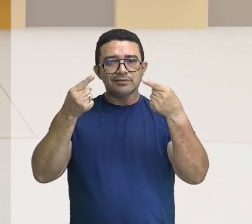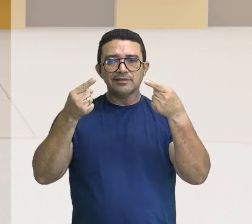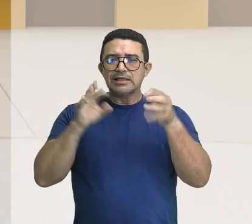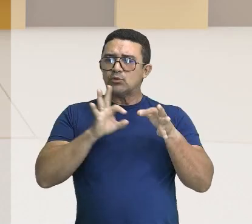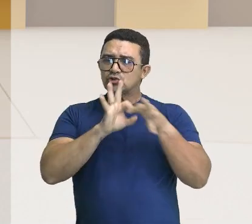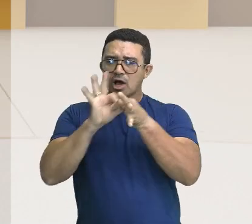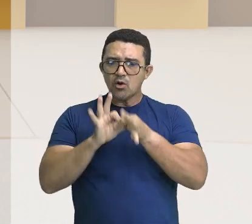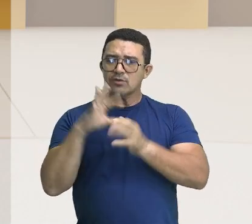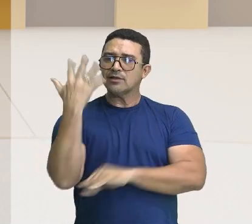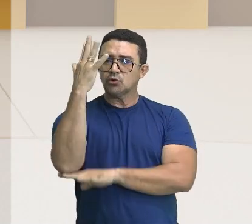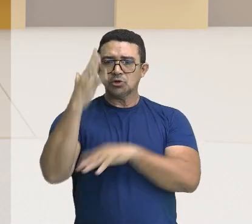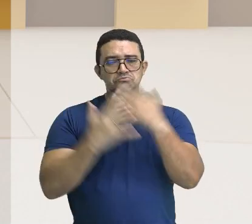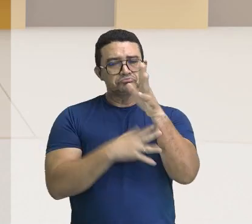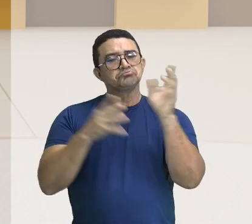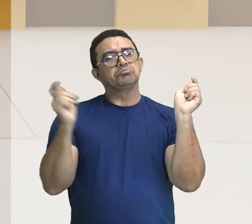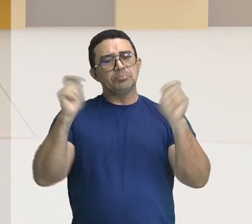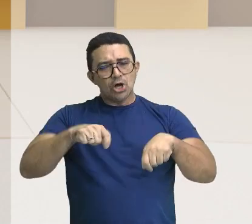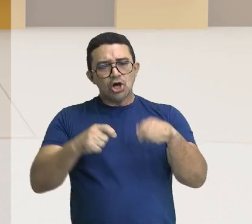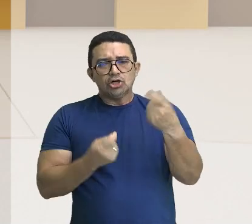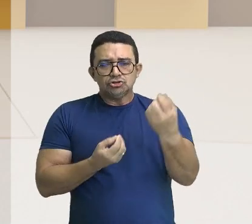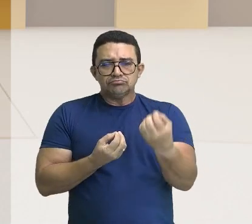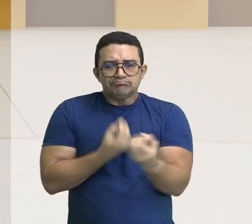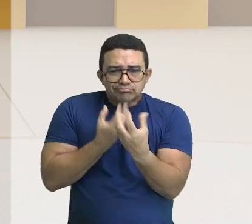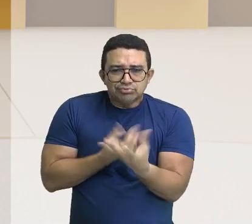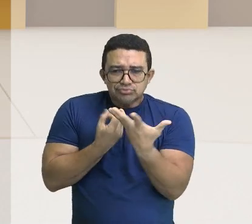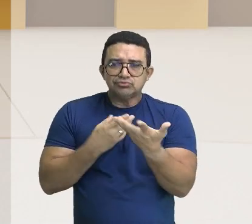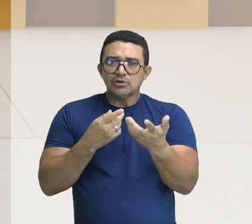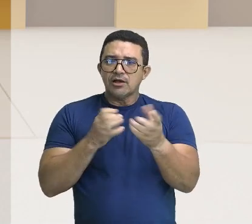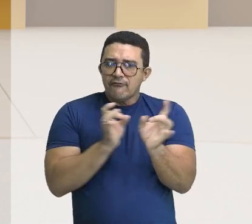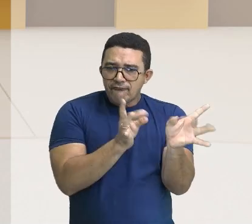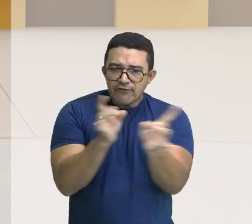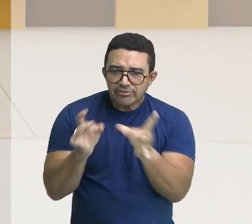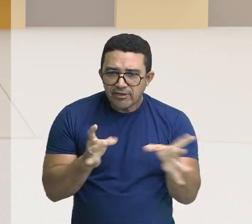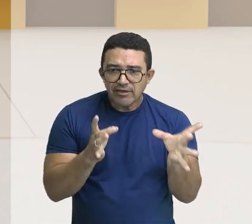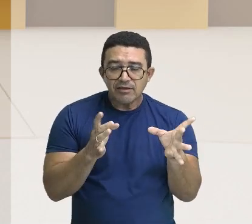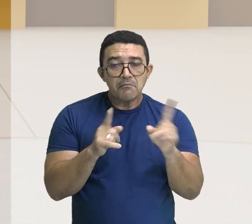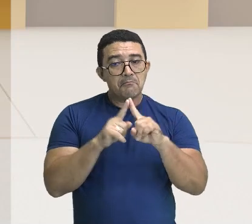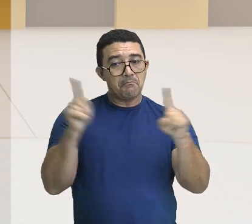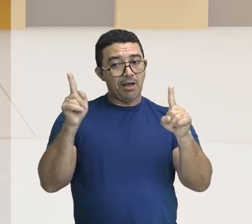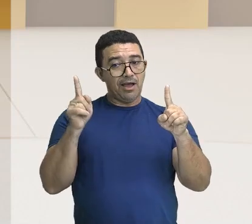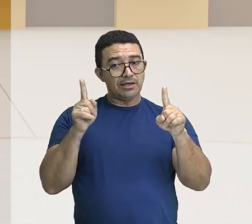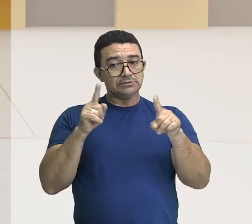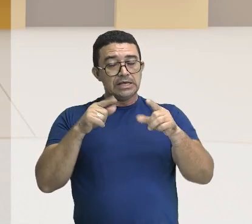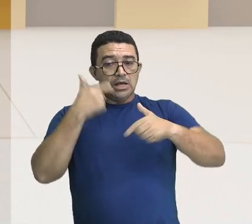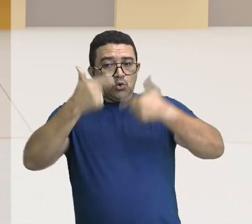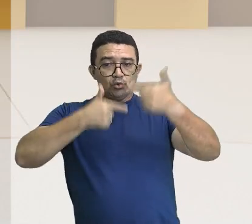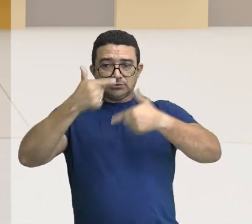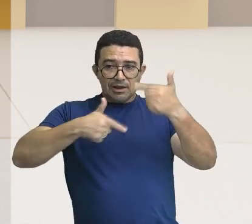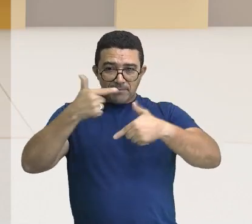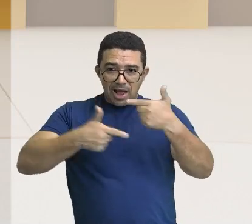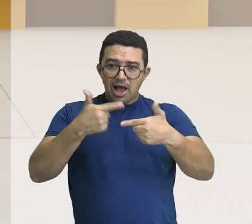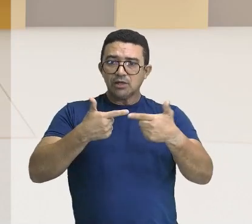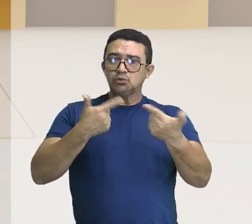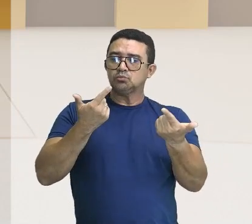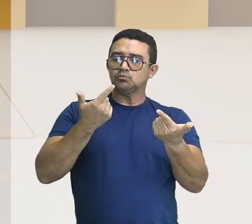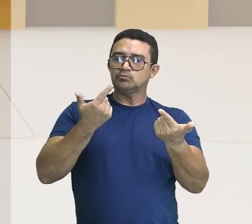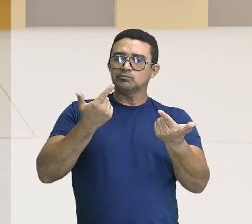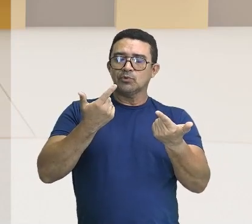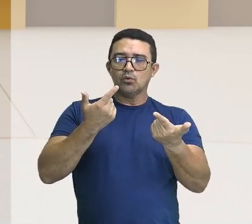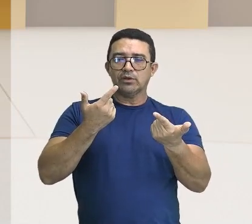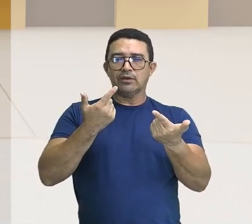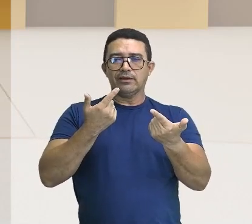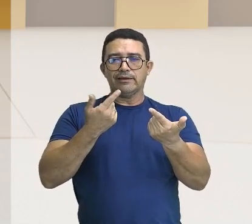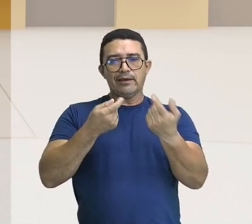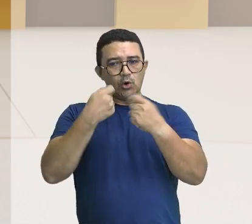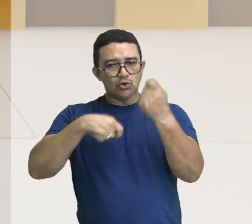pode produzir, você pode comercializar, desde que essas práticas econômicas, desde que essas atividades,